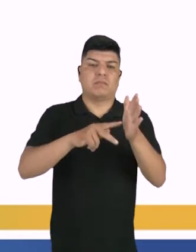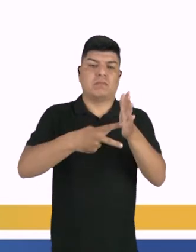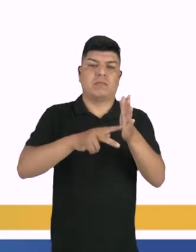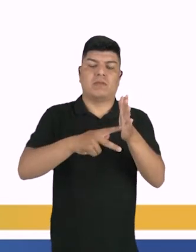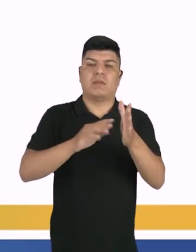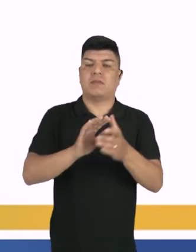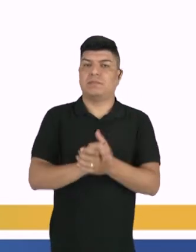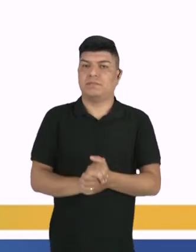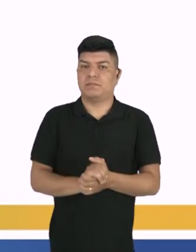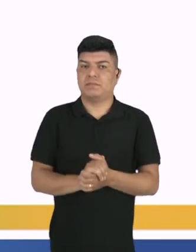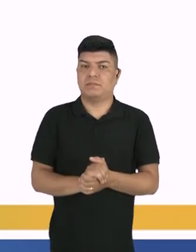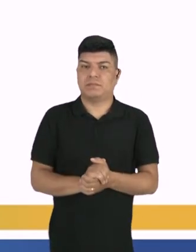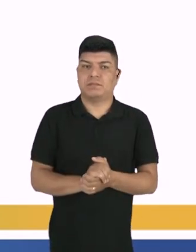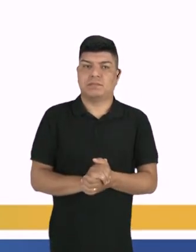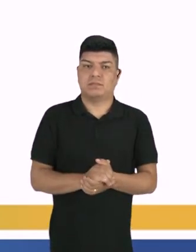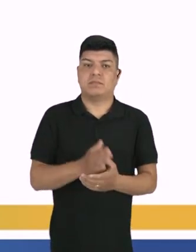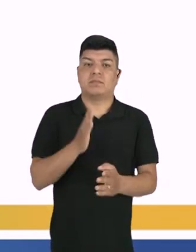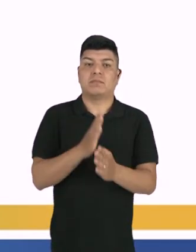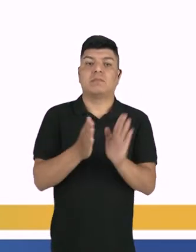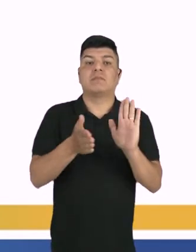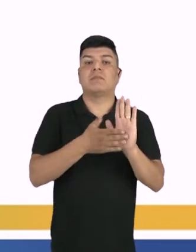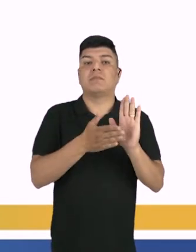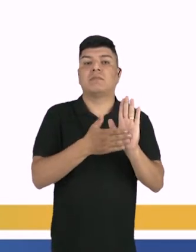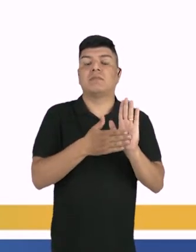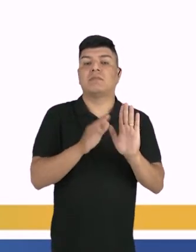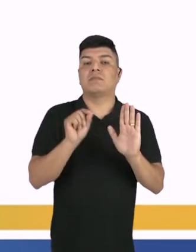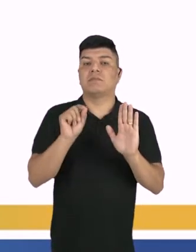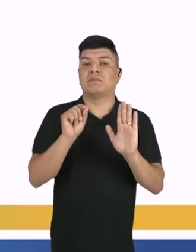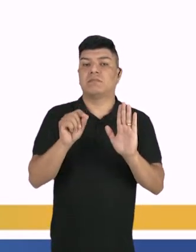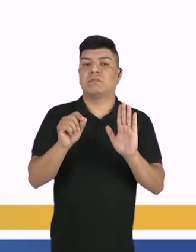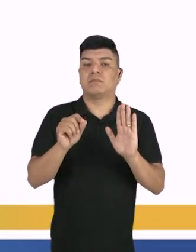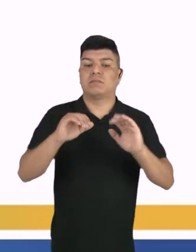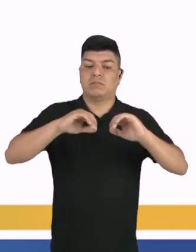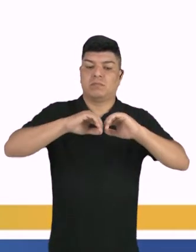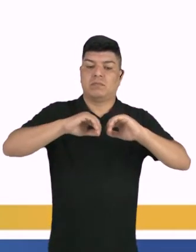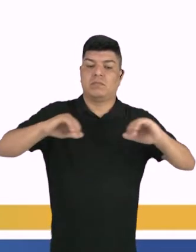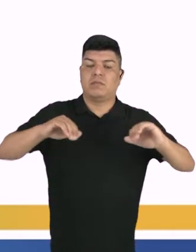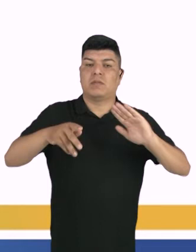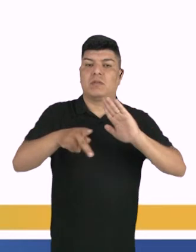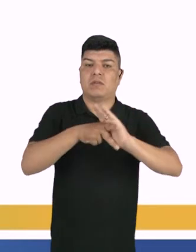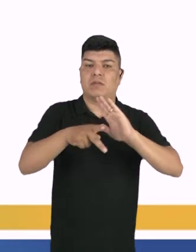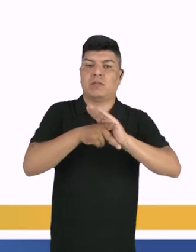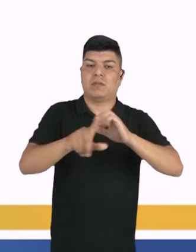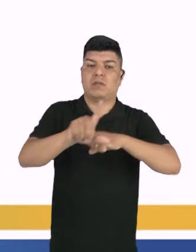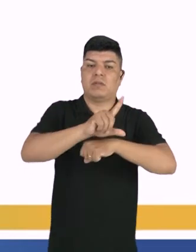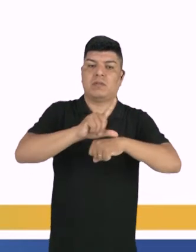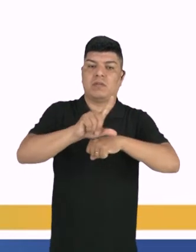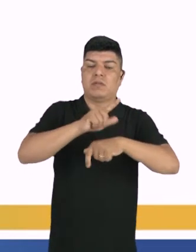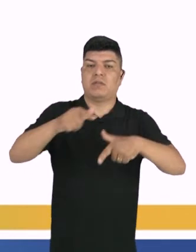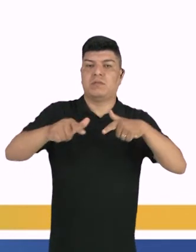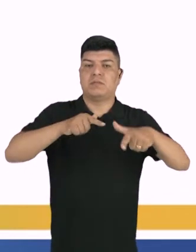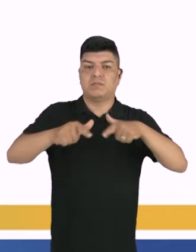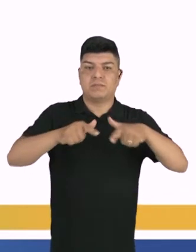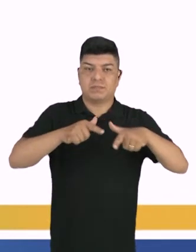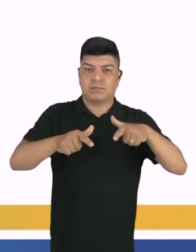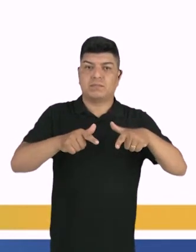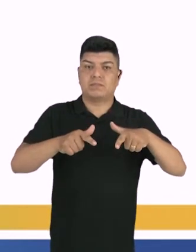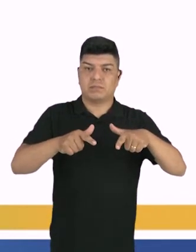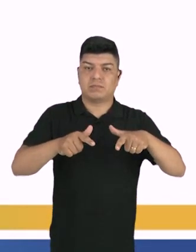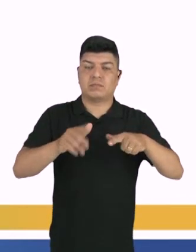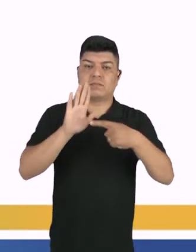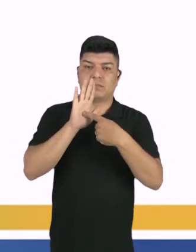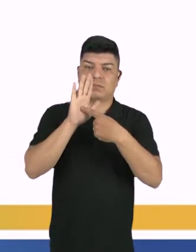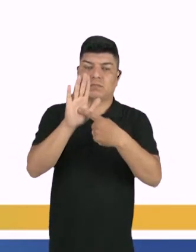sindicalismo. O cerne de sua proposta foi a ruptura com a própria legislação trabalhista,